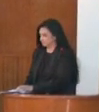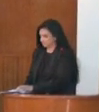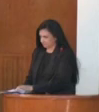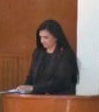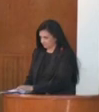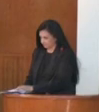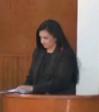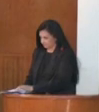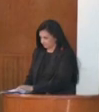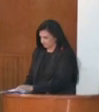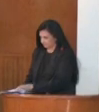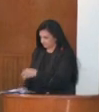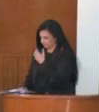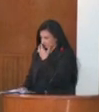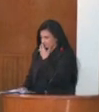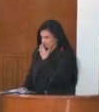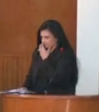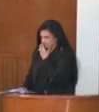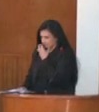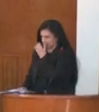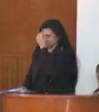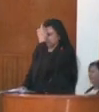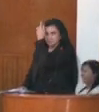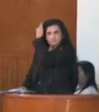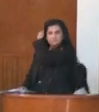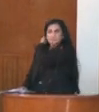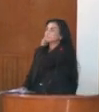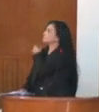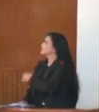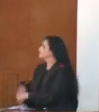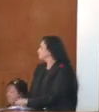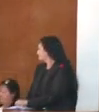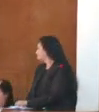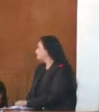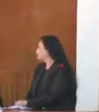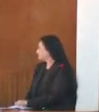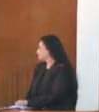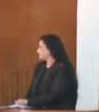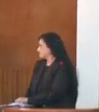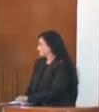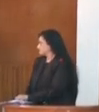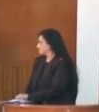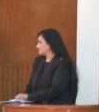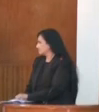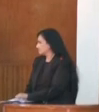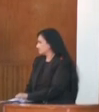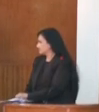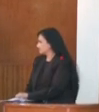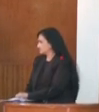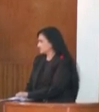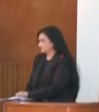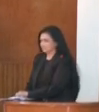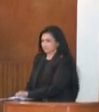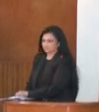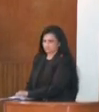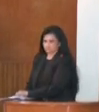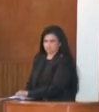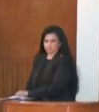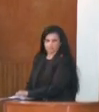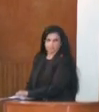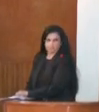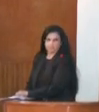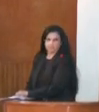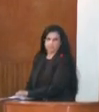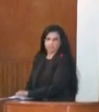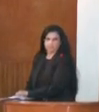vocês. É um privilégio grande para nós, mesa diretora, vereadores dessa casa,